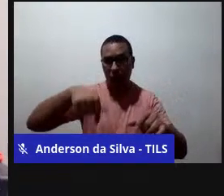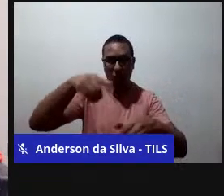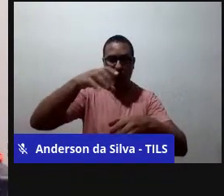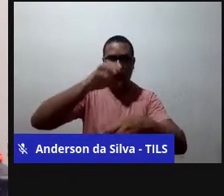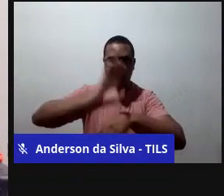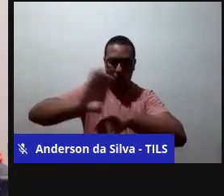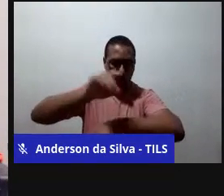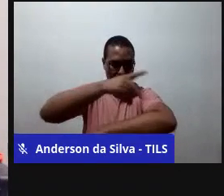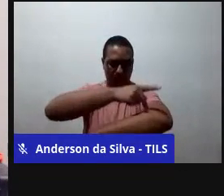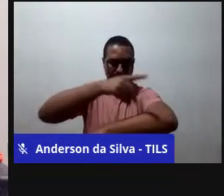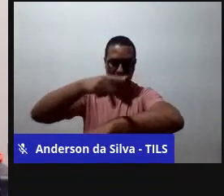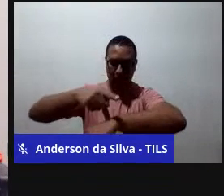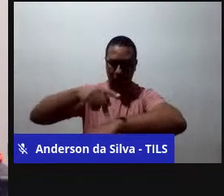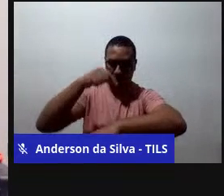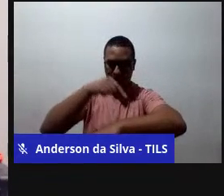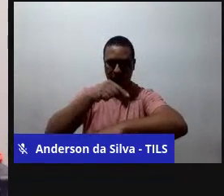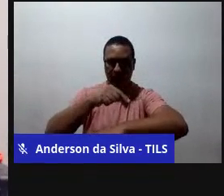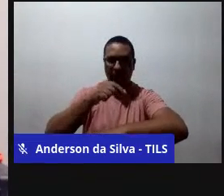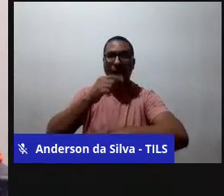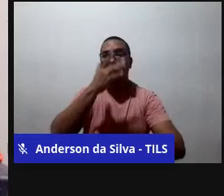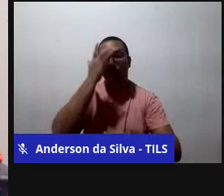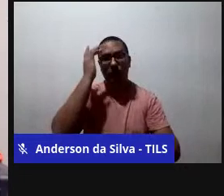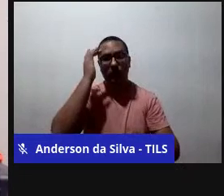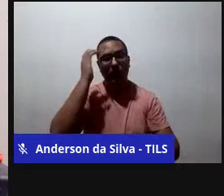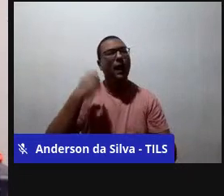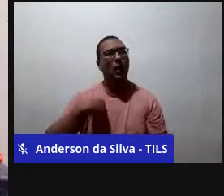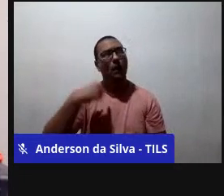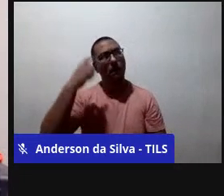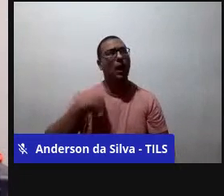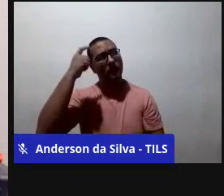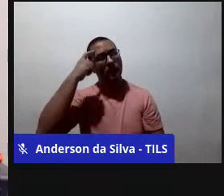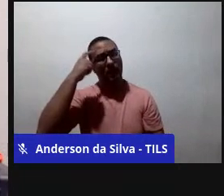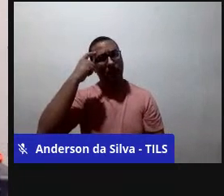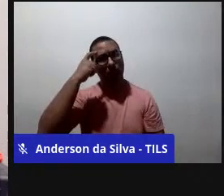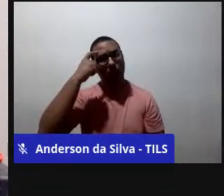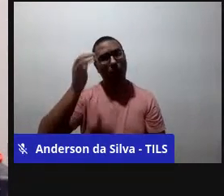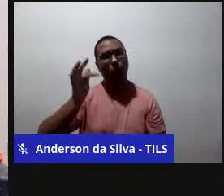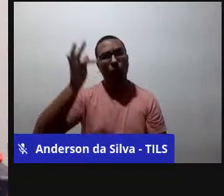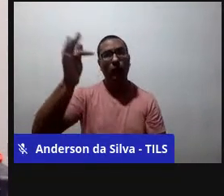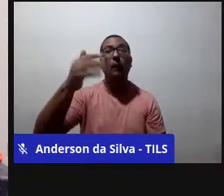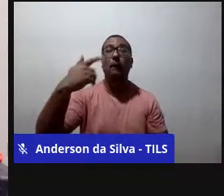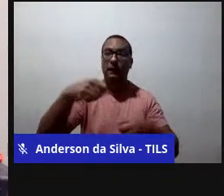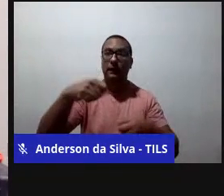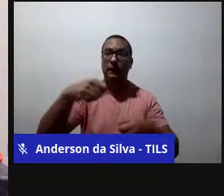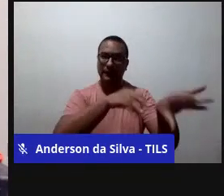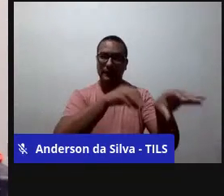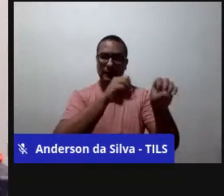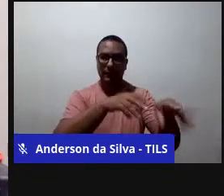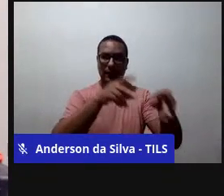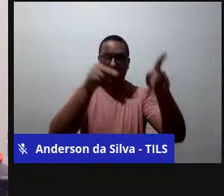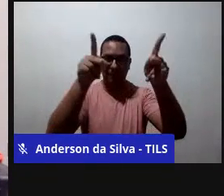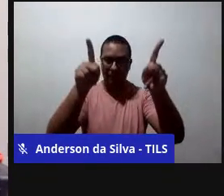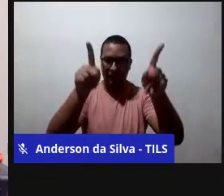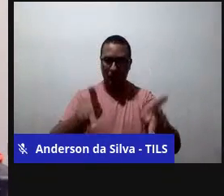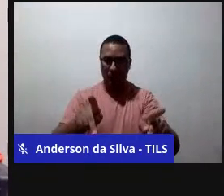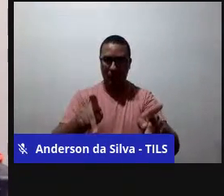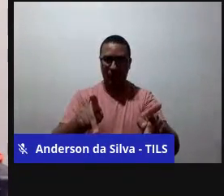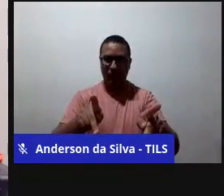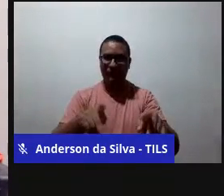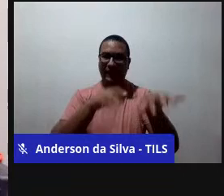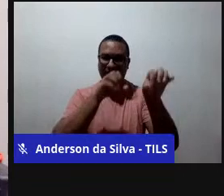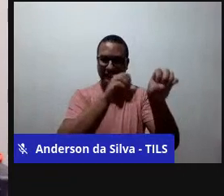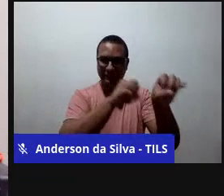porque eu não vejo outra saída a não ser educar a nossa população do ponto de vista